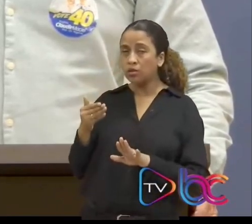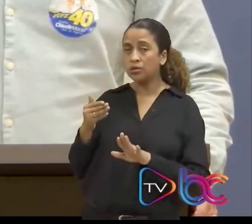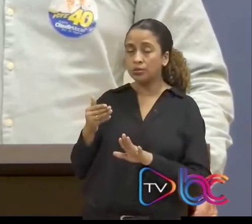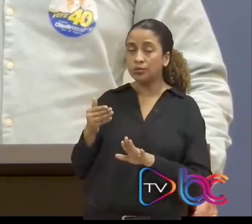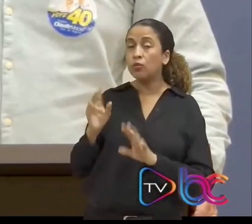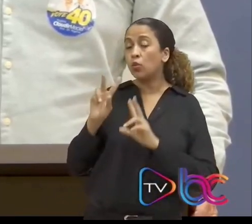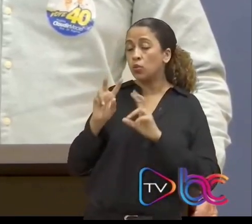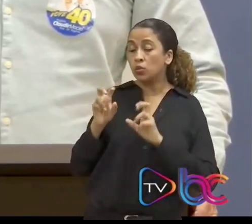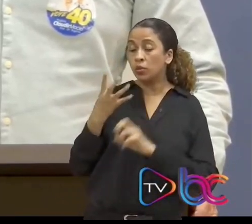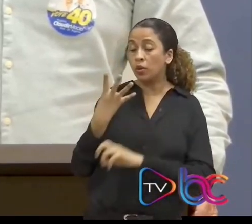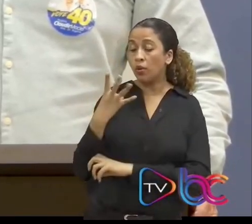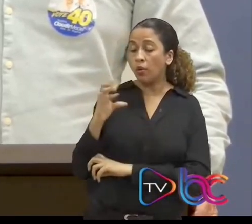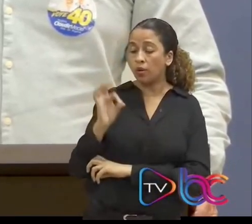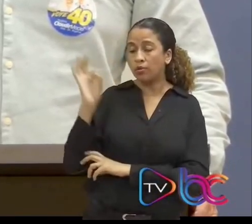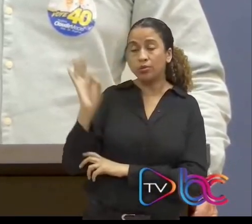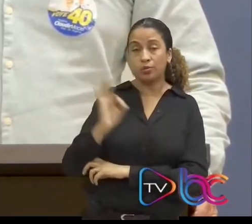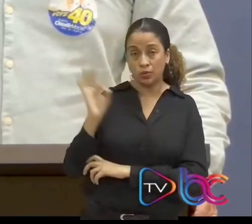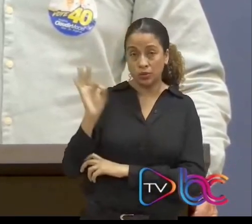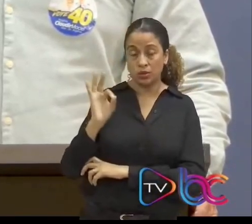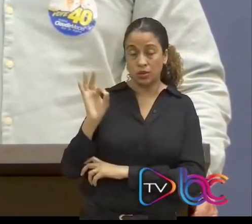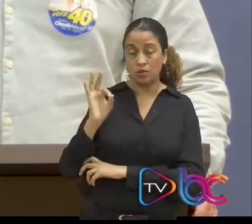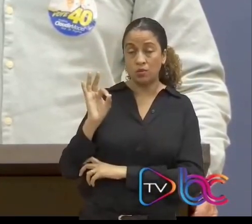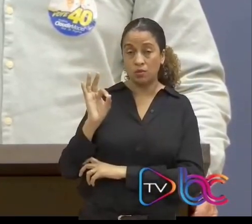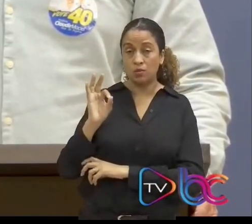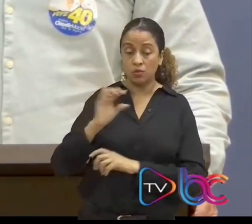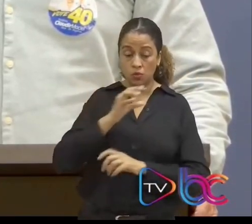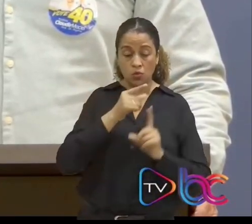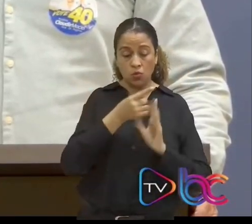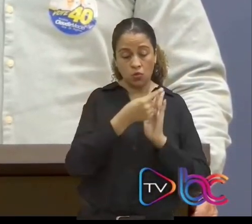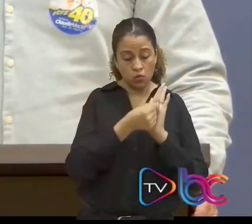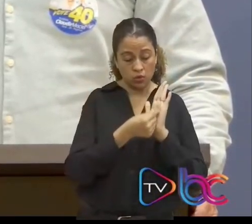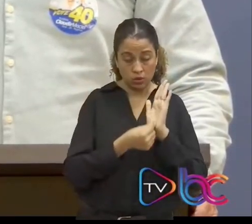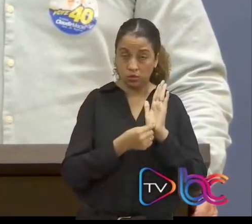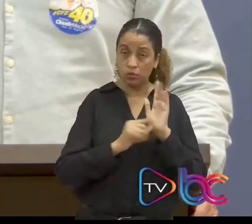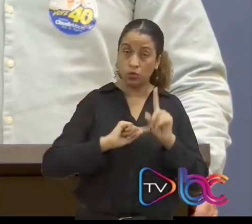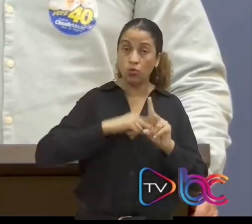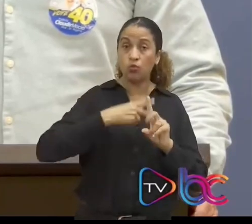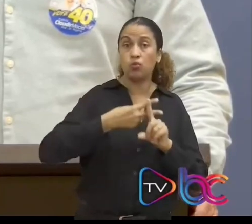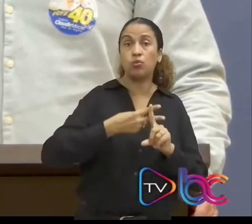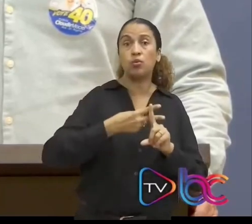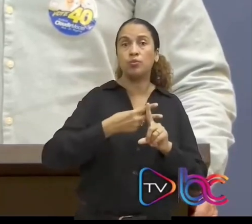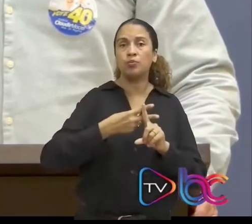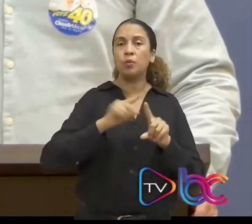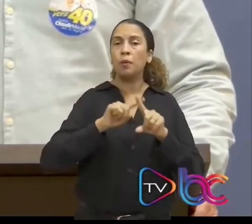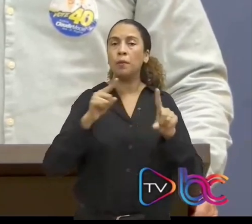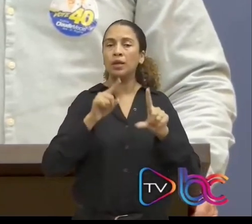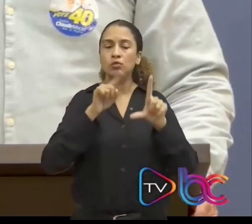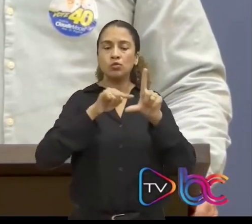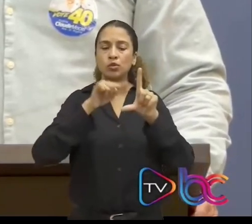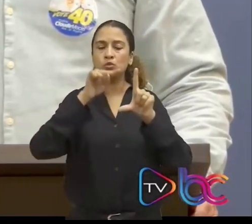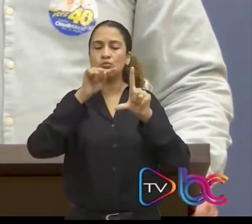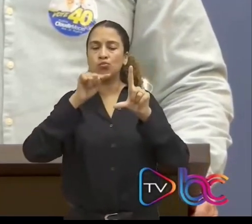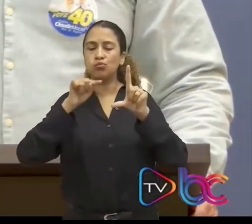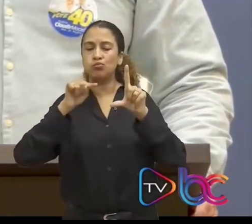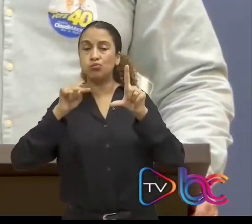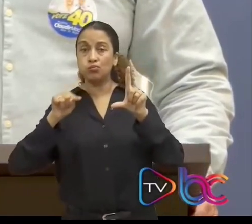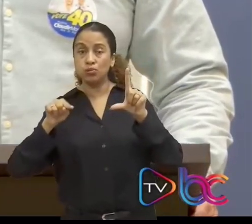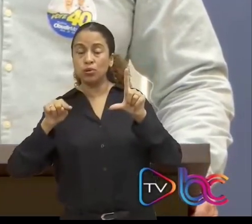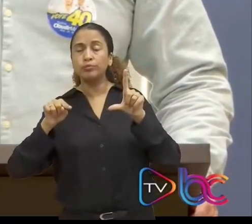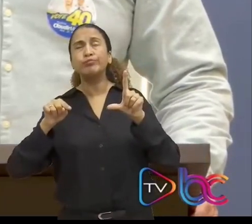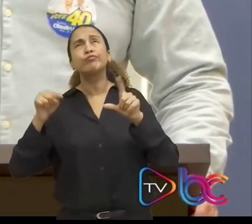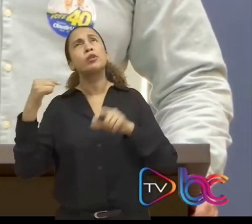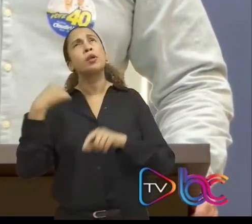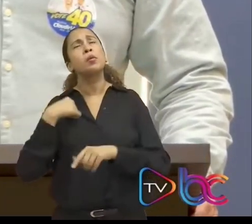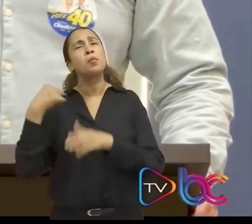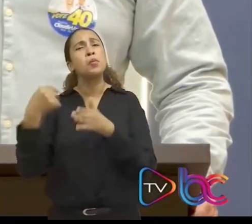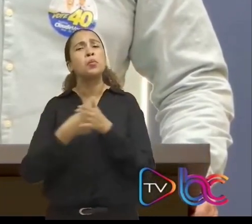quase 40%, inclusive, a mais no seu orçamento, e os índices do IDEB despencando desde 2017, aí me